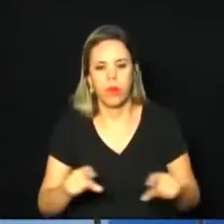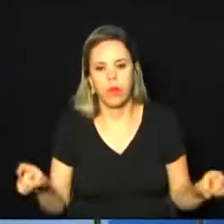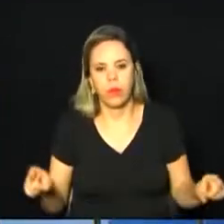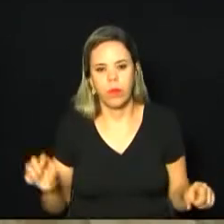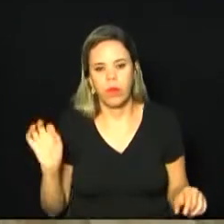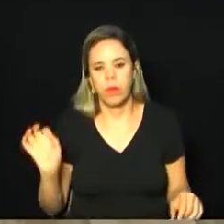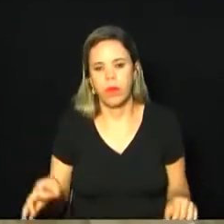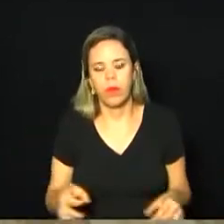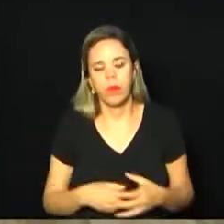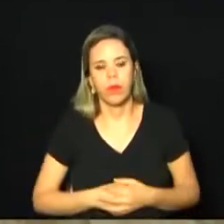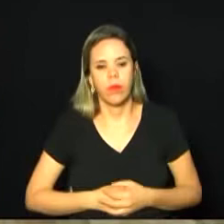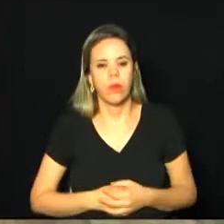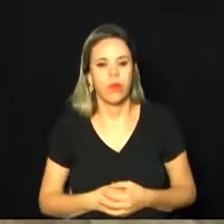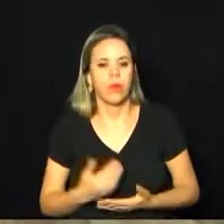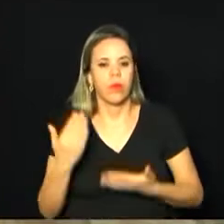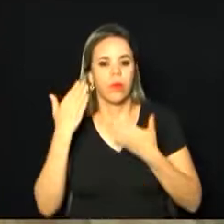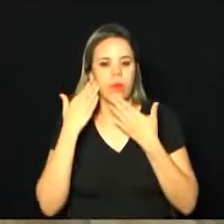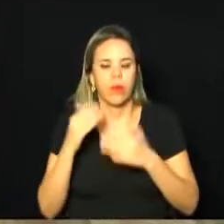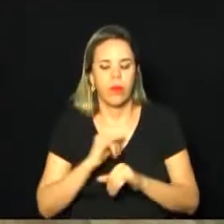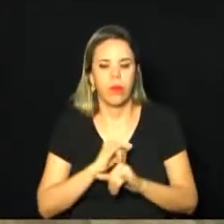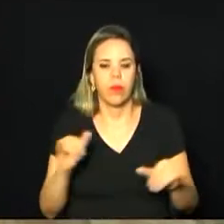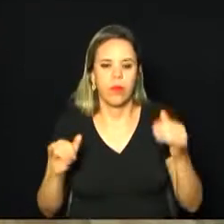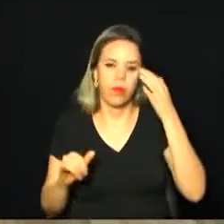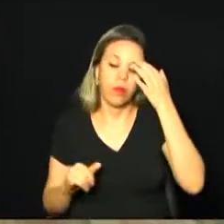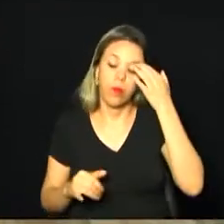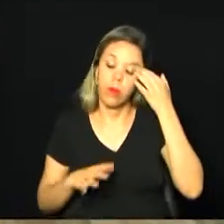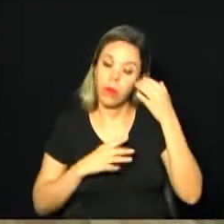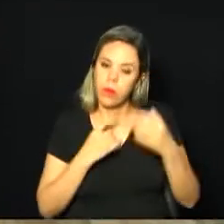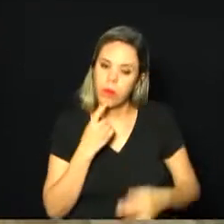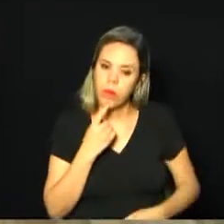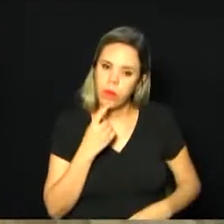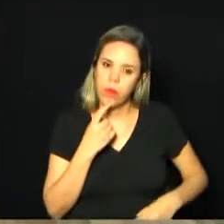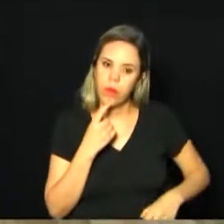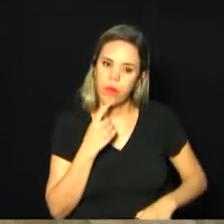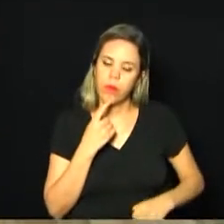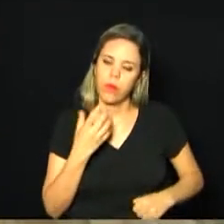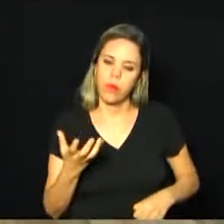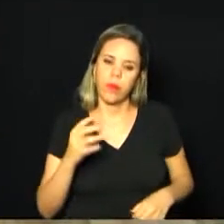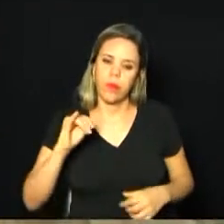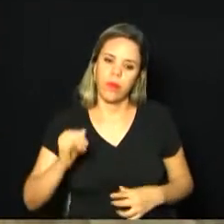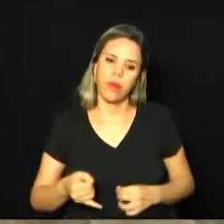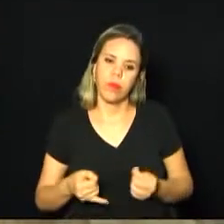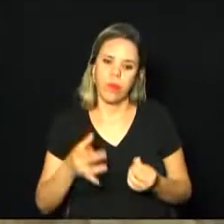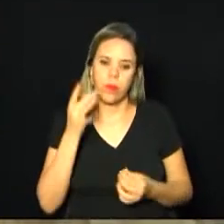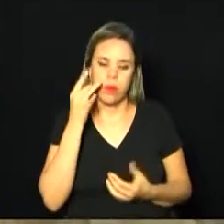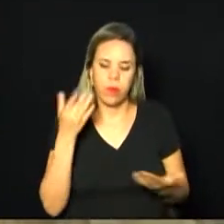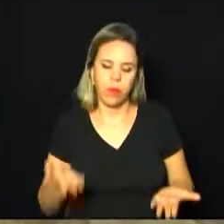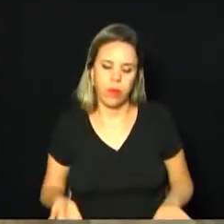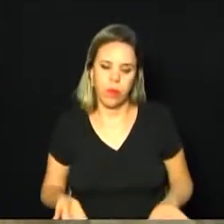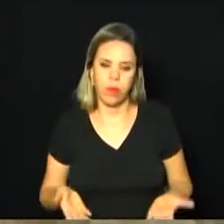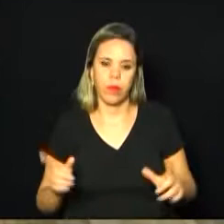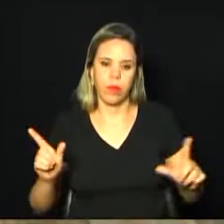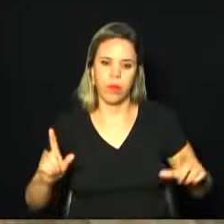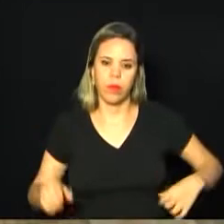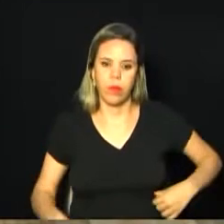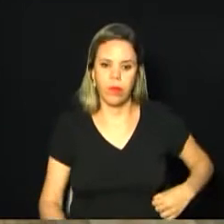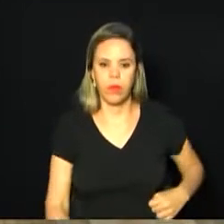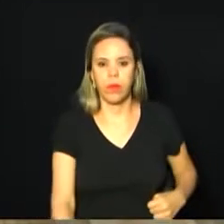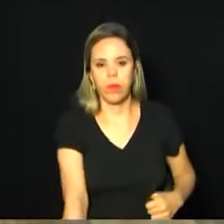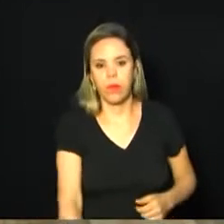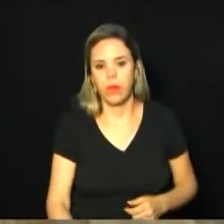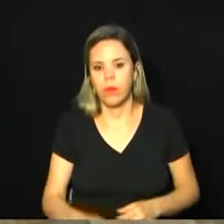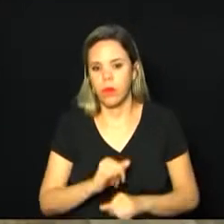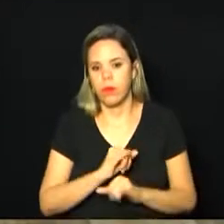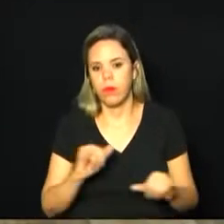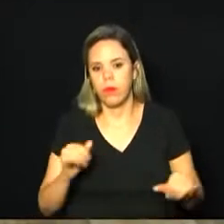Tá certo então mesmo Abreu Muito obrigado pelas notícias da Metrópole de Campinas quero aproveitar sua presença aqui nos nossos estúdios ao